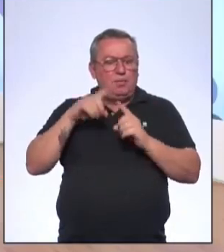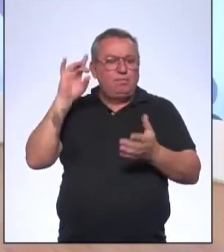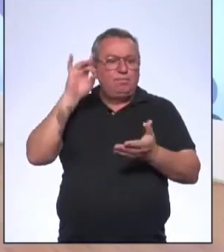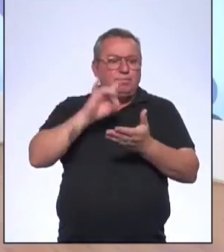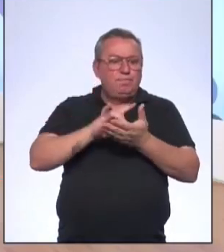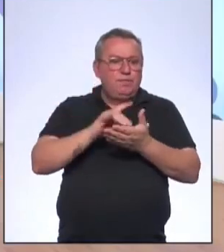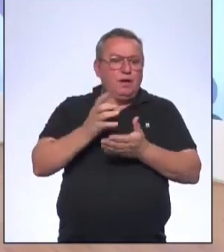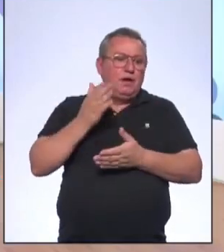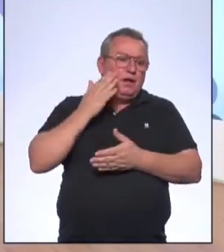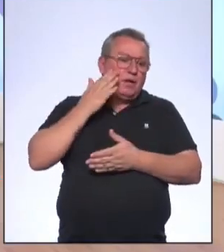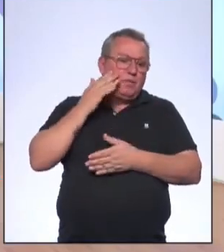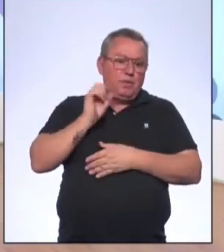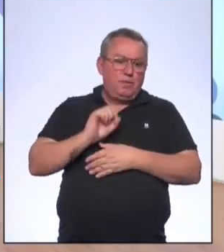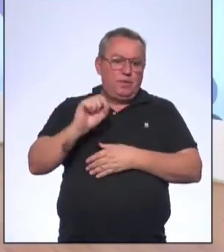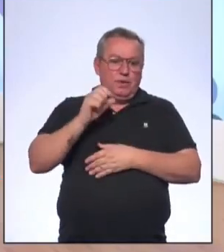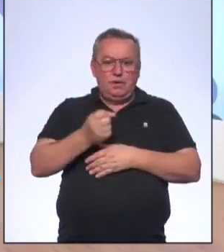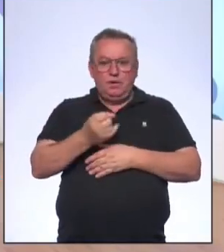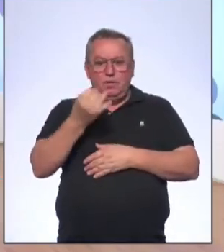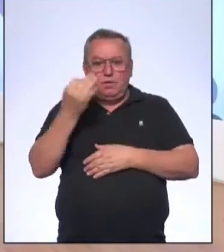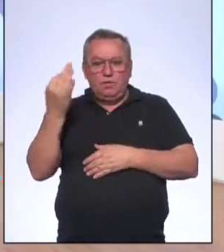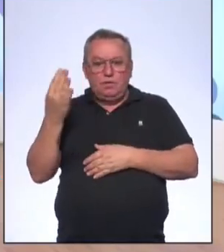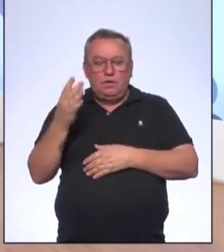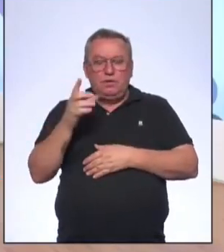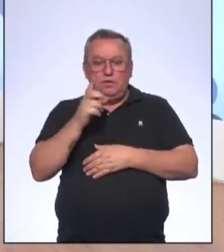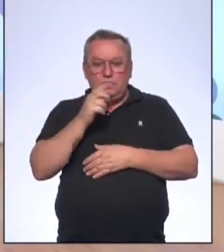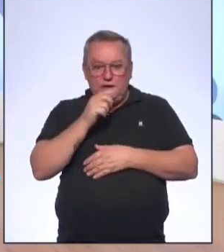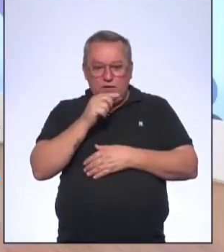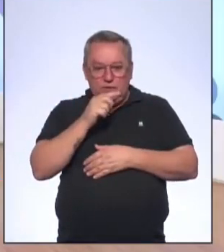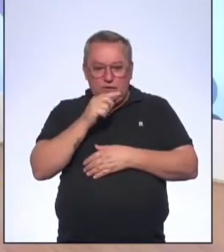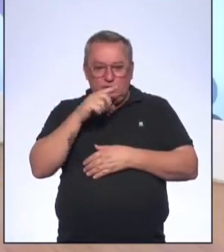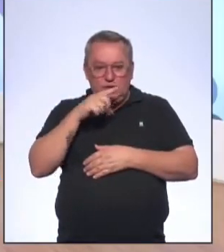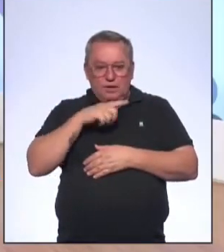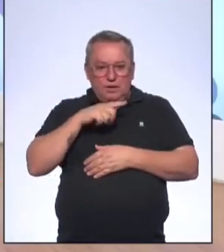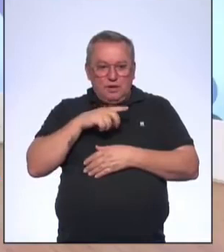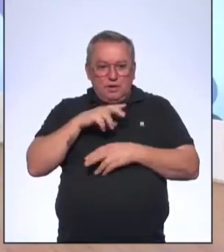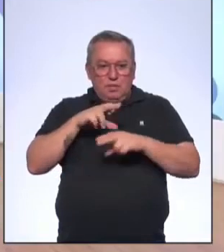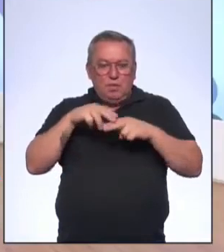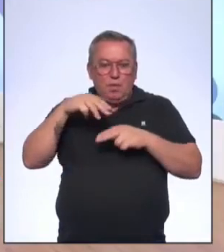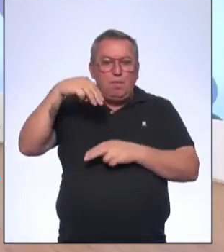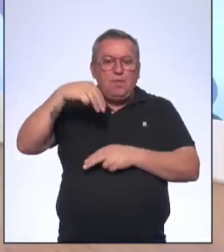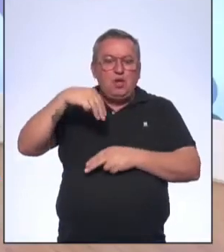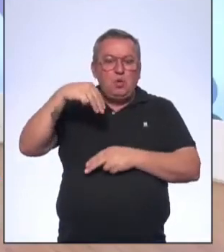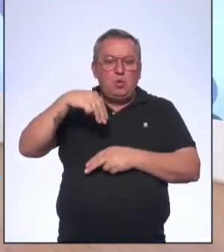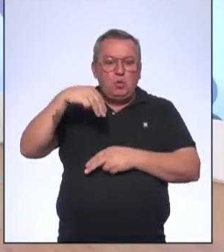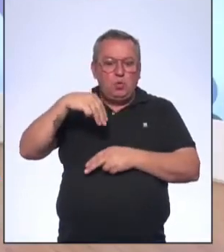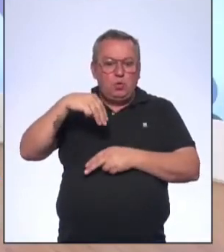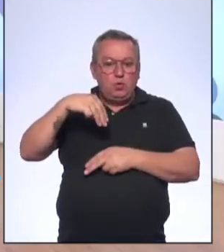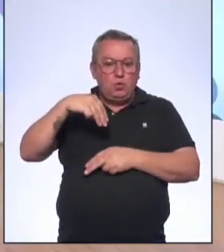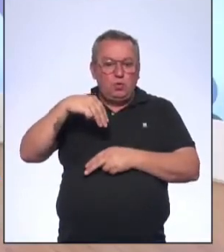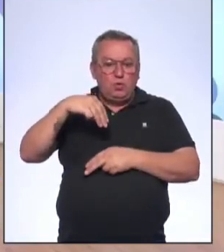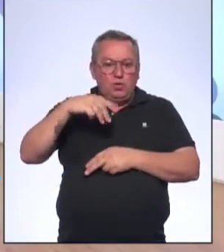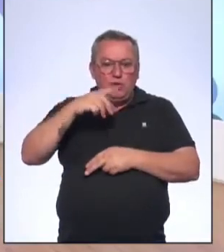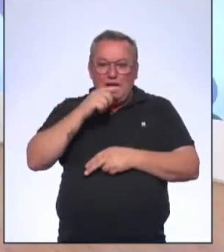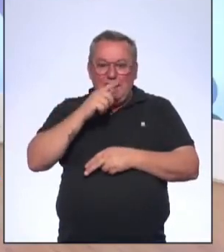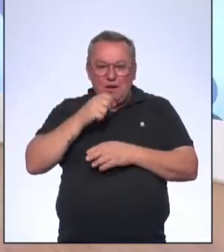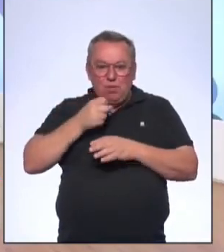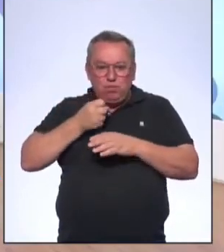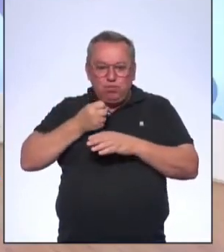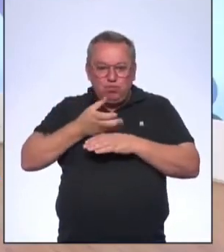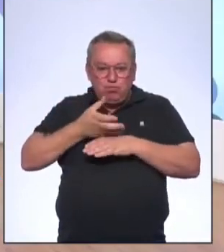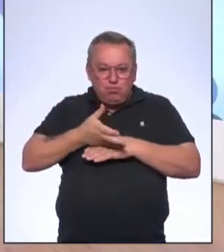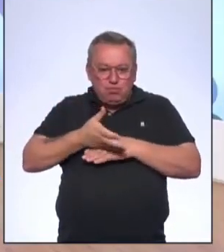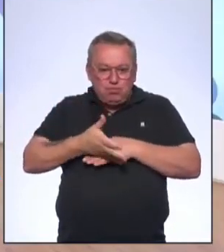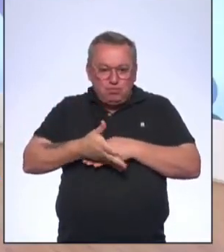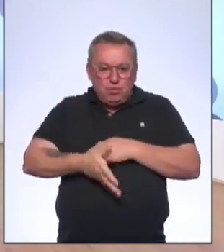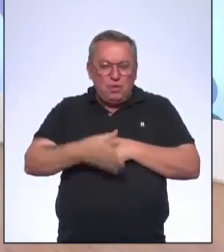ele quer saber? Ele quer saber a quantidade de água que sai por minuto. E aqui o que acontece? Lá